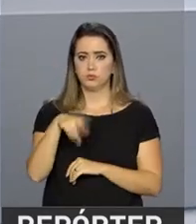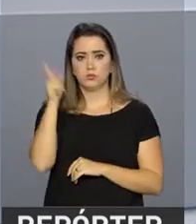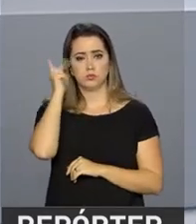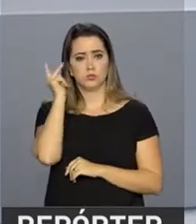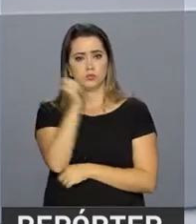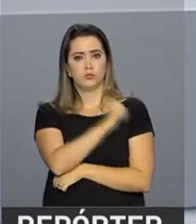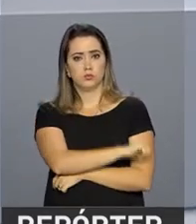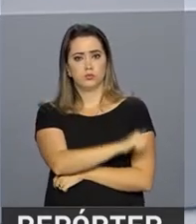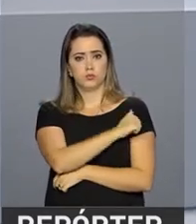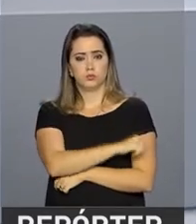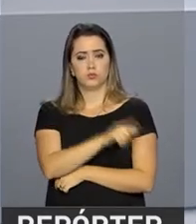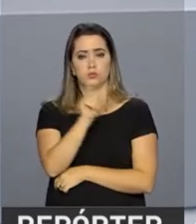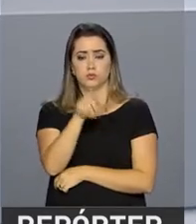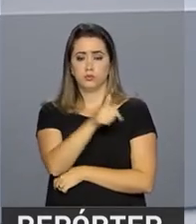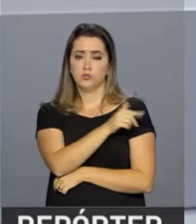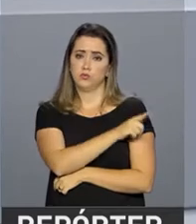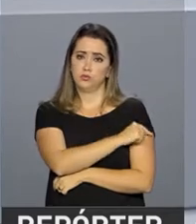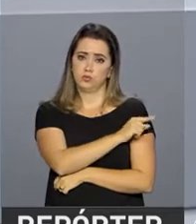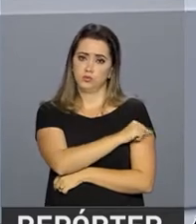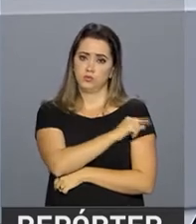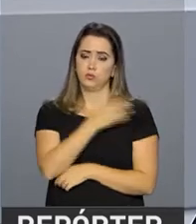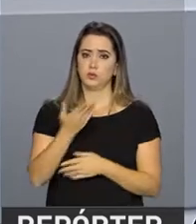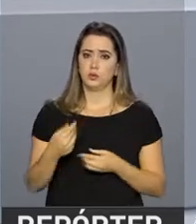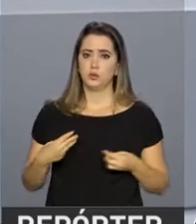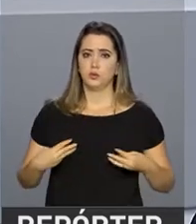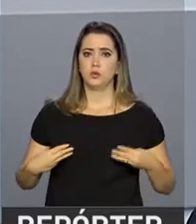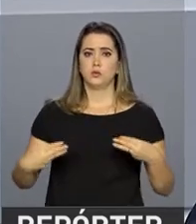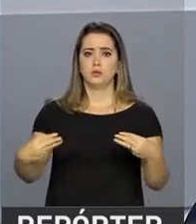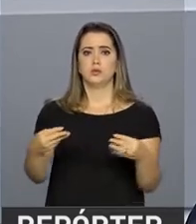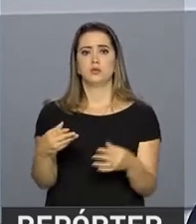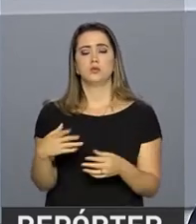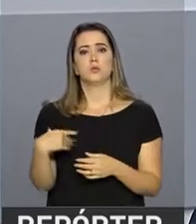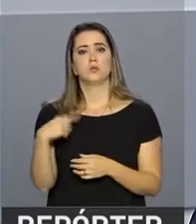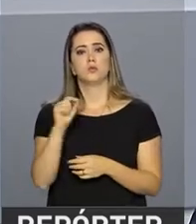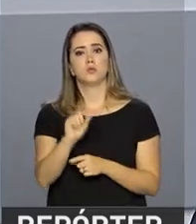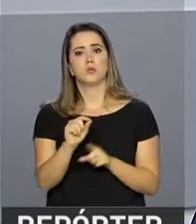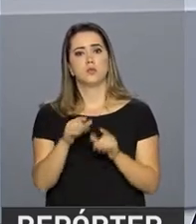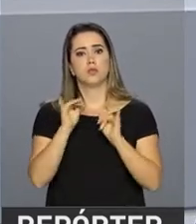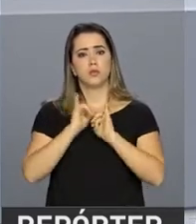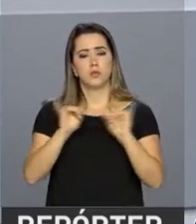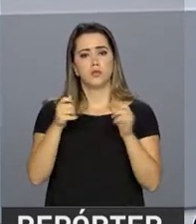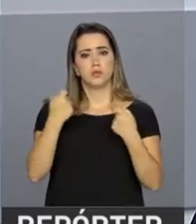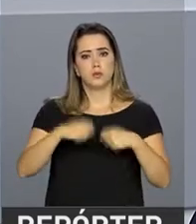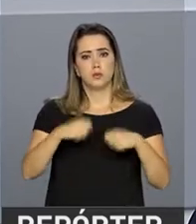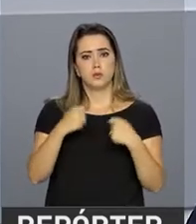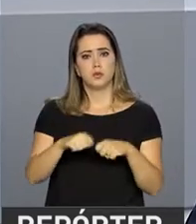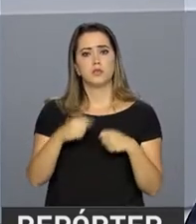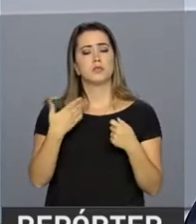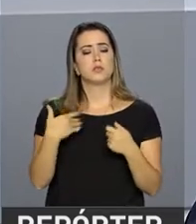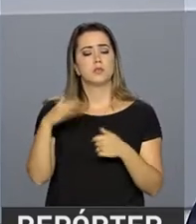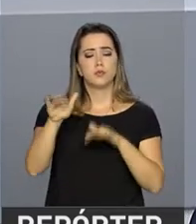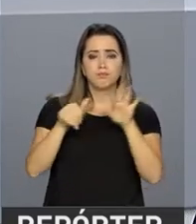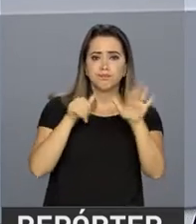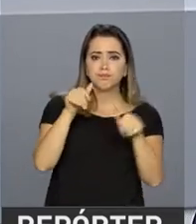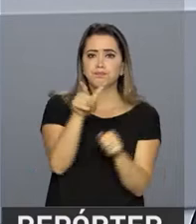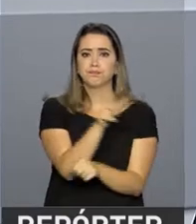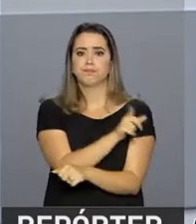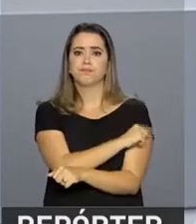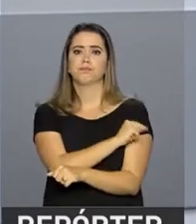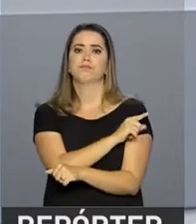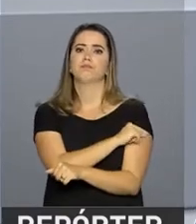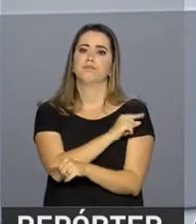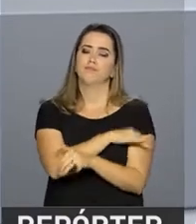estados de são paulo e rio já rio de janeiro foi vacinado o ministro ricardo barros reforçou chamado para que a população